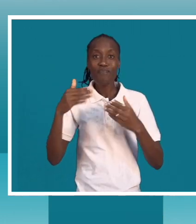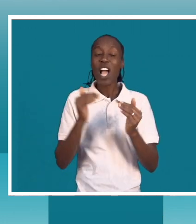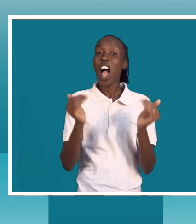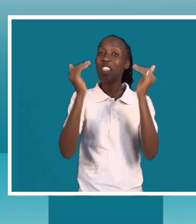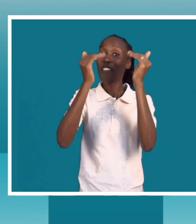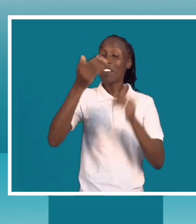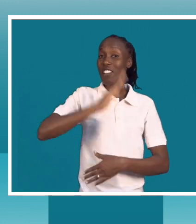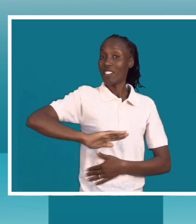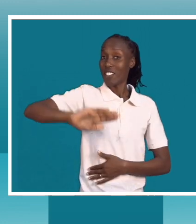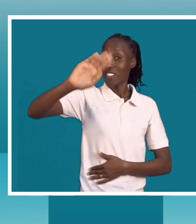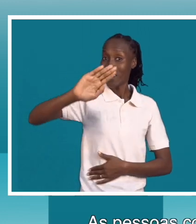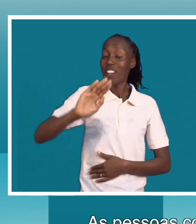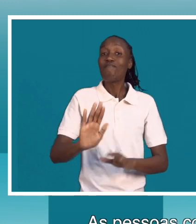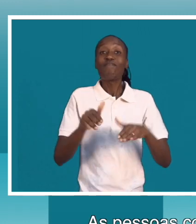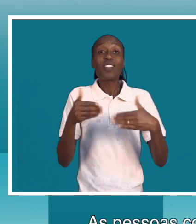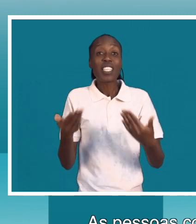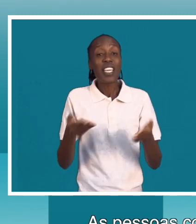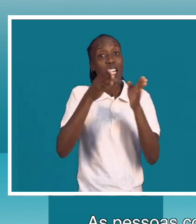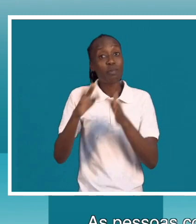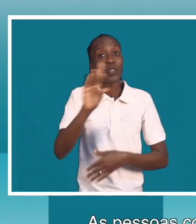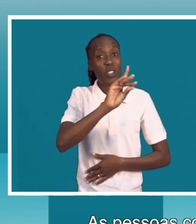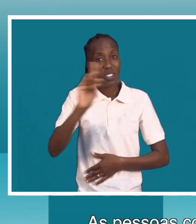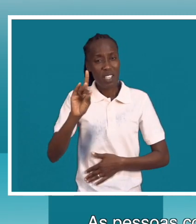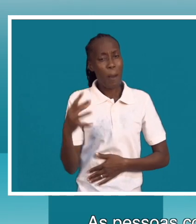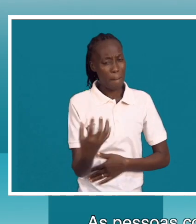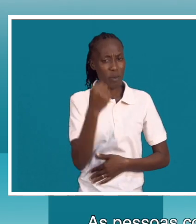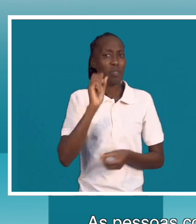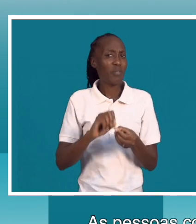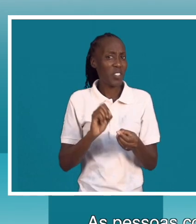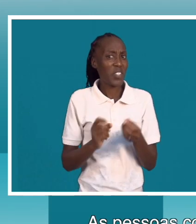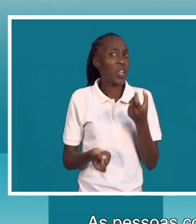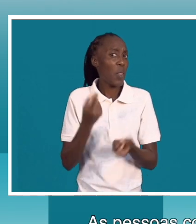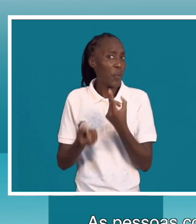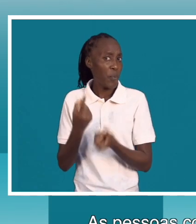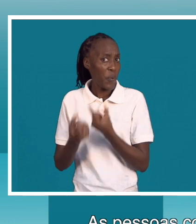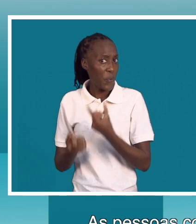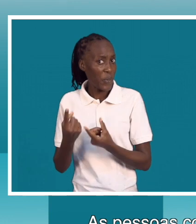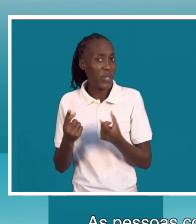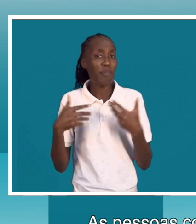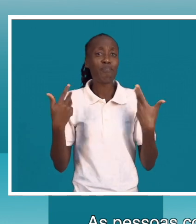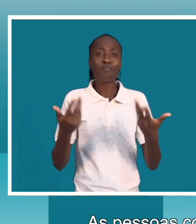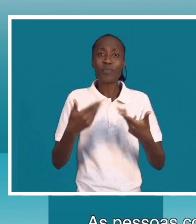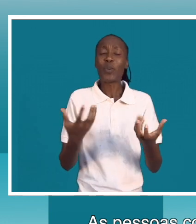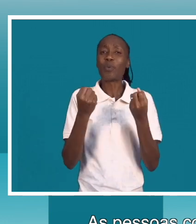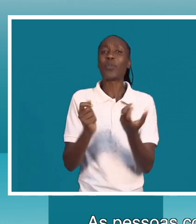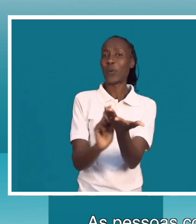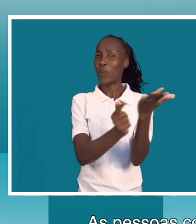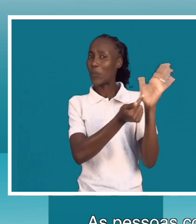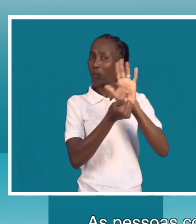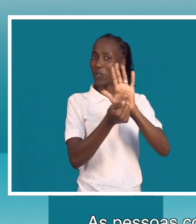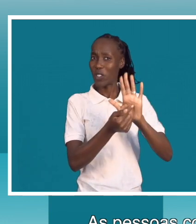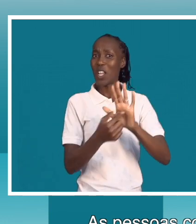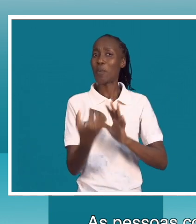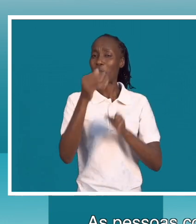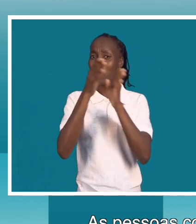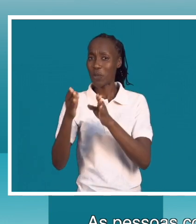a nível nacional, que as pessoas com deficiência podem fazer algo que seja visível,